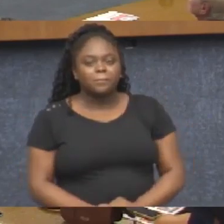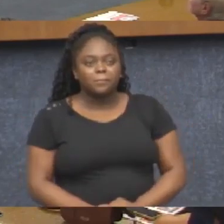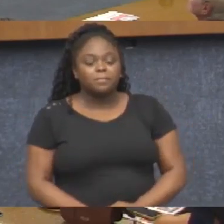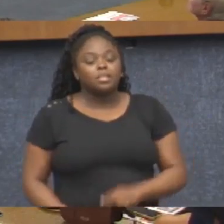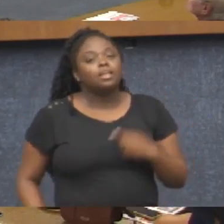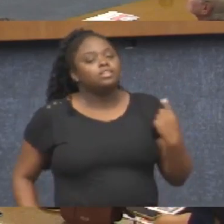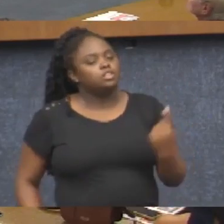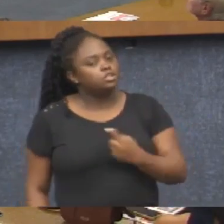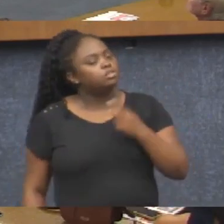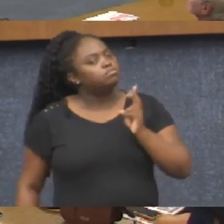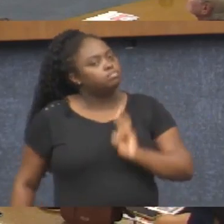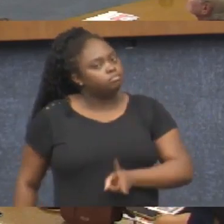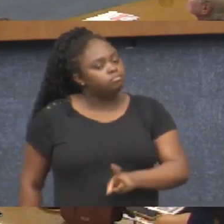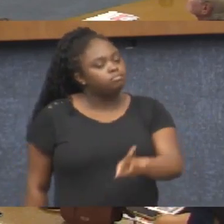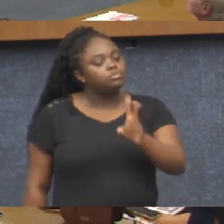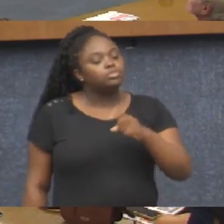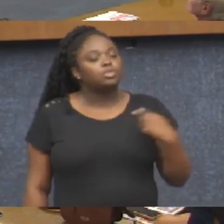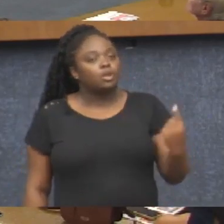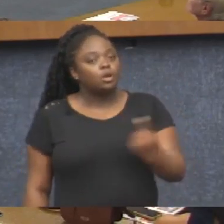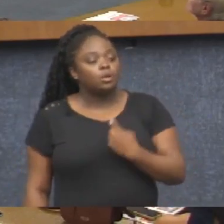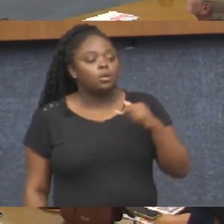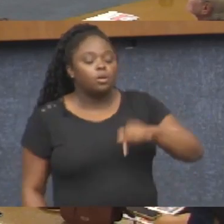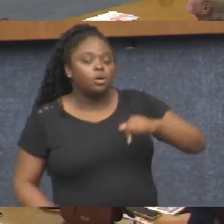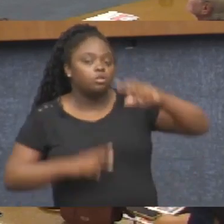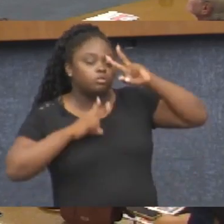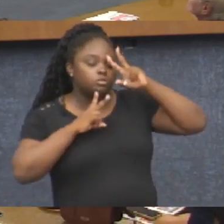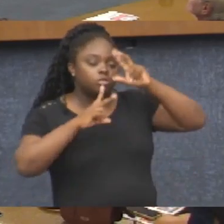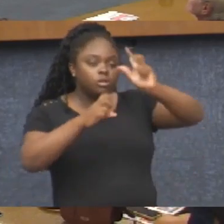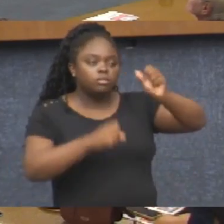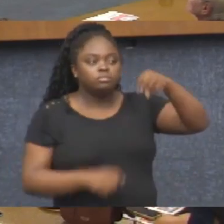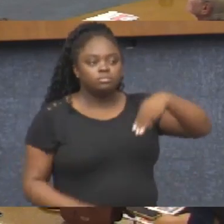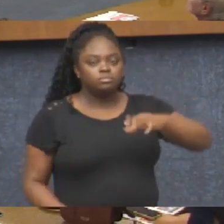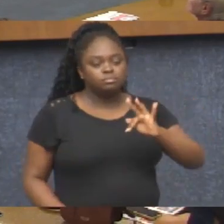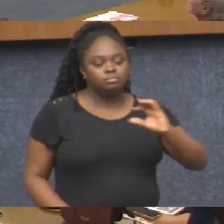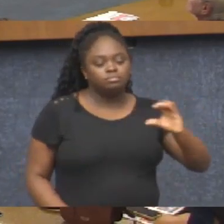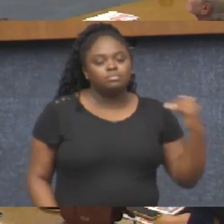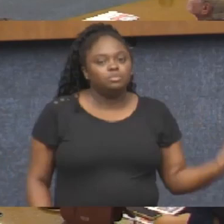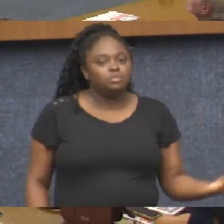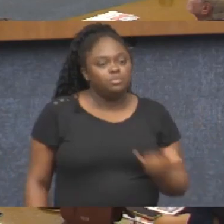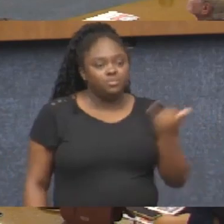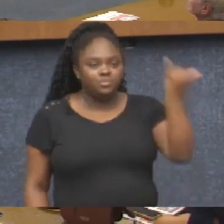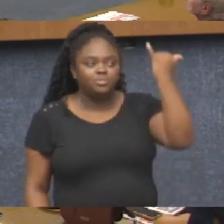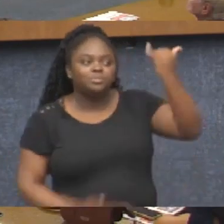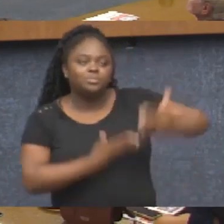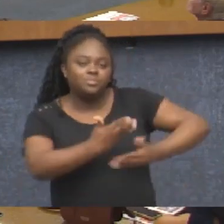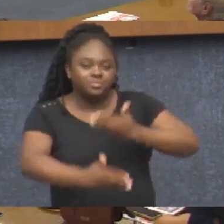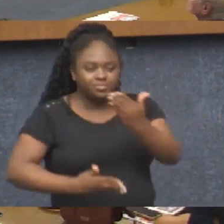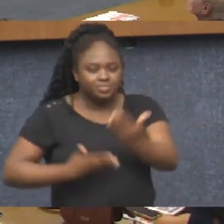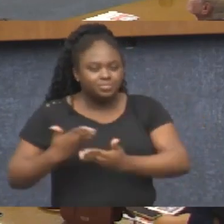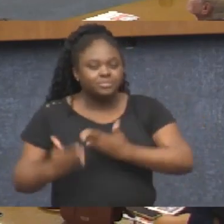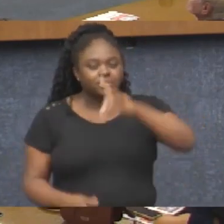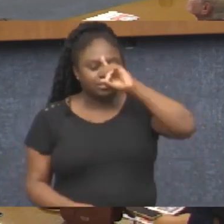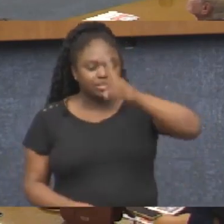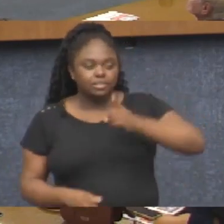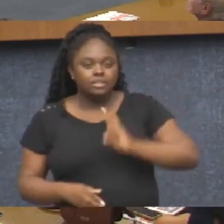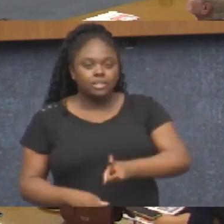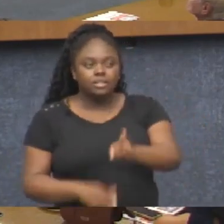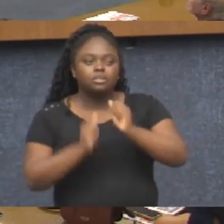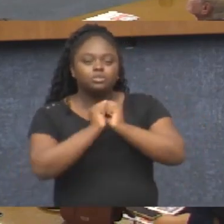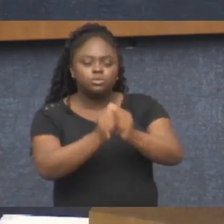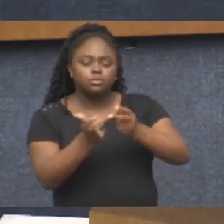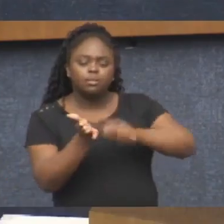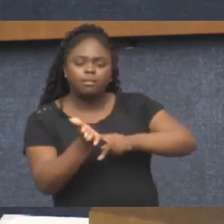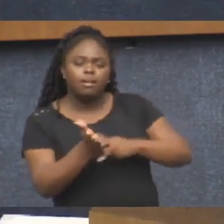E a gente vai tocando, gente. Estamos aqui para fortalecer a MFC. É importante a gente compartilhar, né? Nosso mandato está sempre junto com o Sindicato